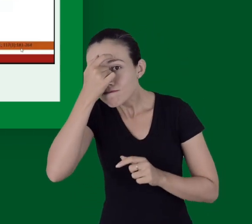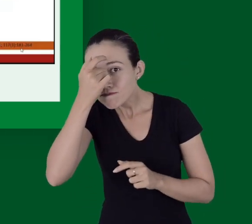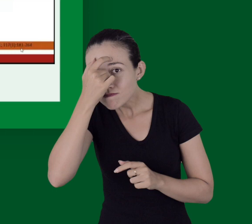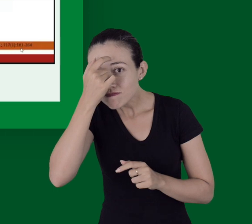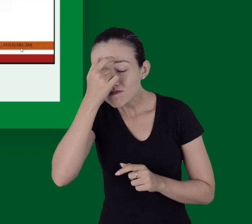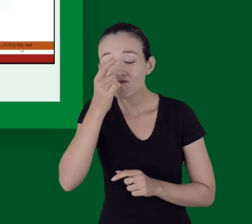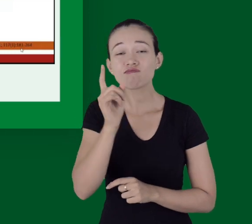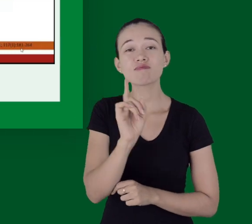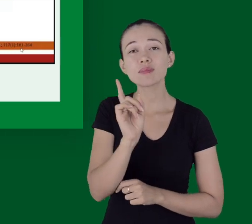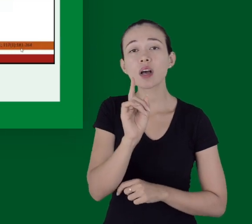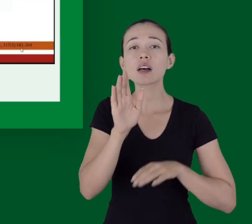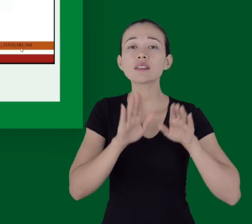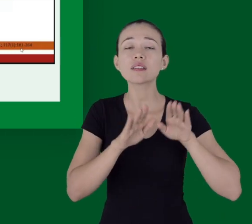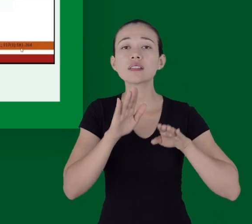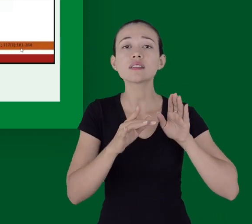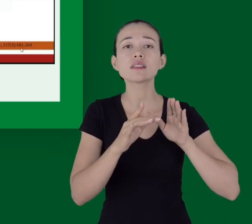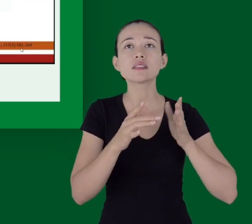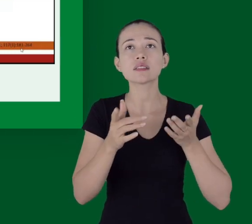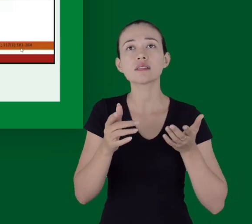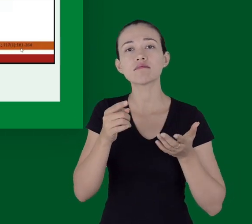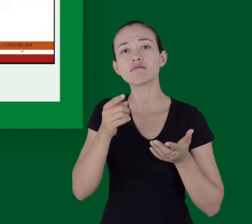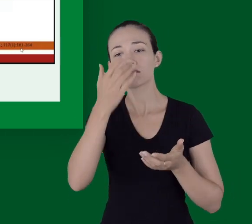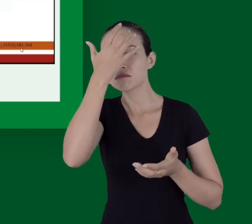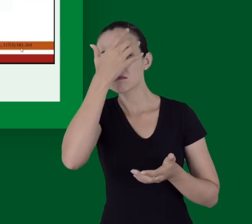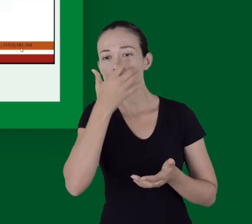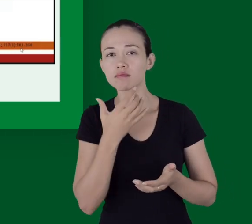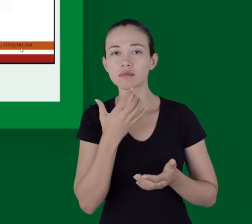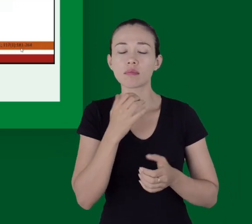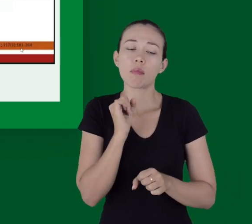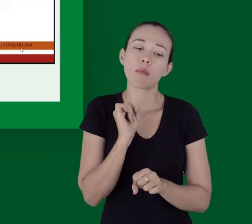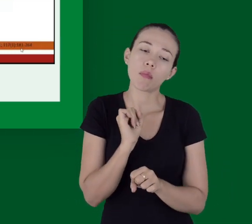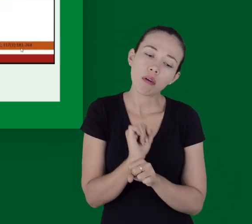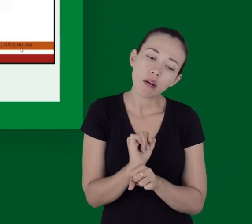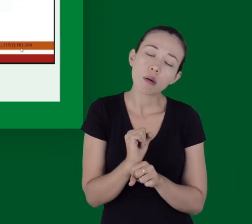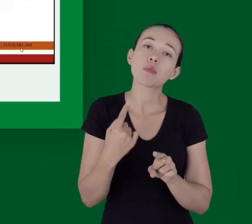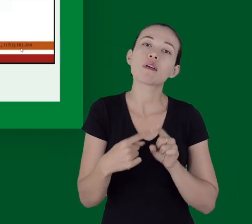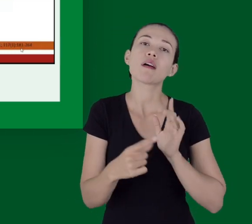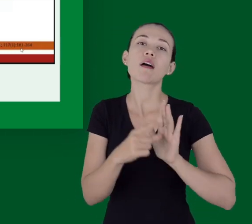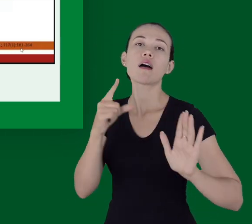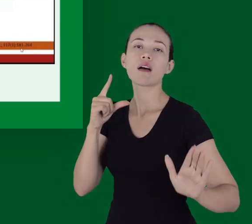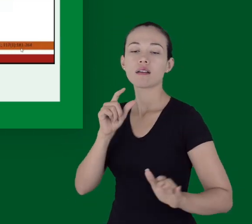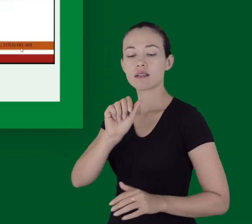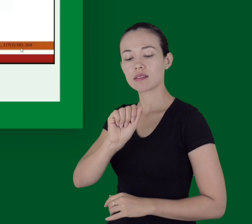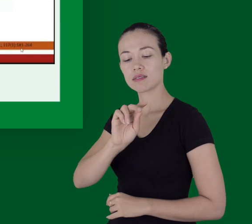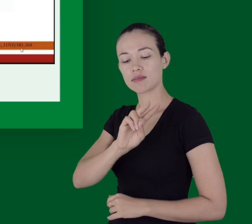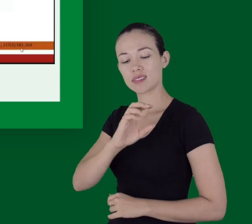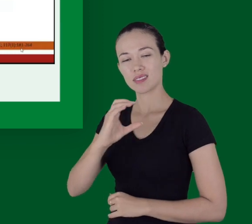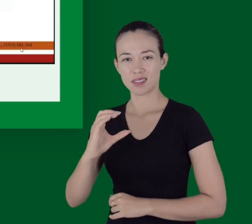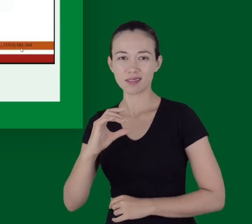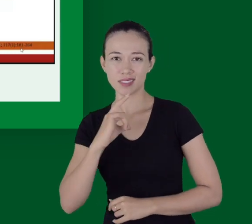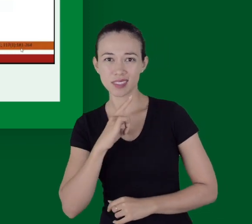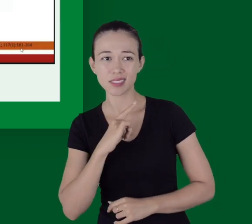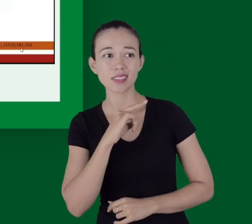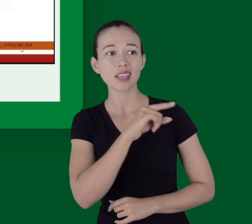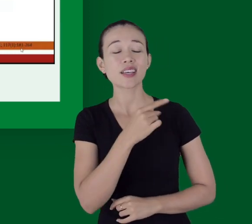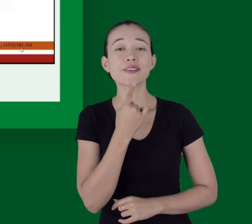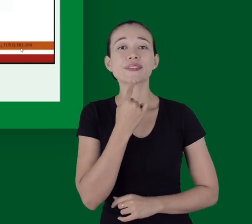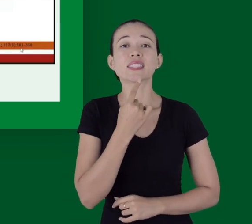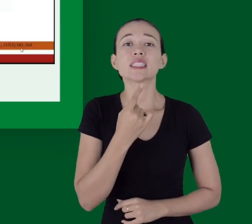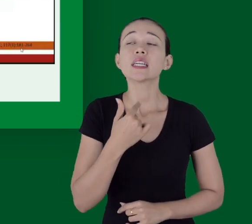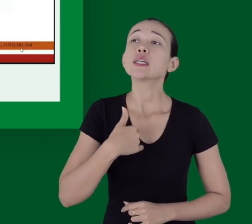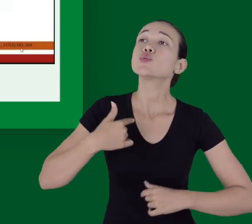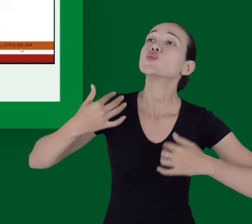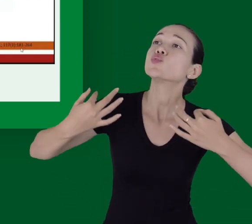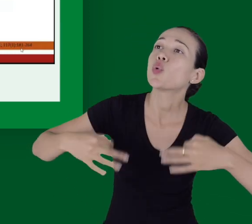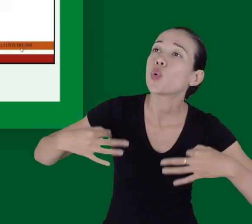rebaixamento de consciência, ou não responde direito, né? Tem algum grau de paralisia, de uma sequela de AVC, né? Esses